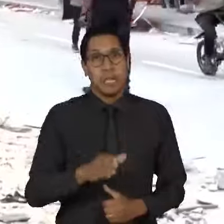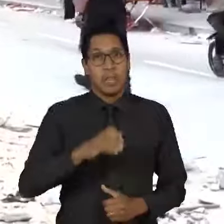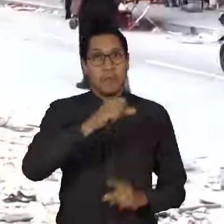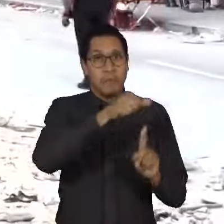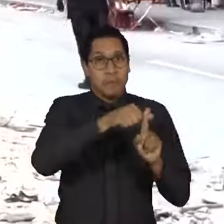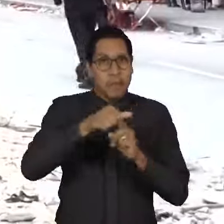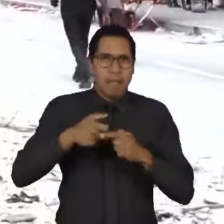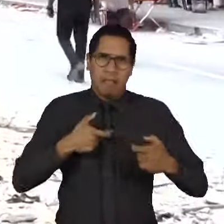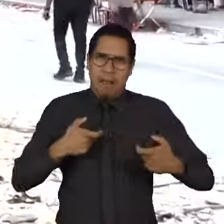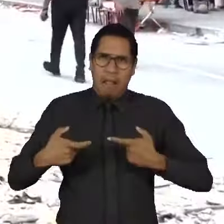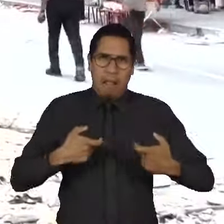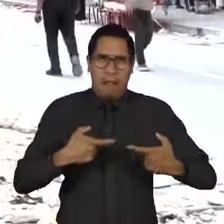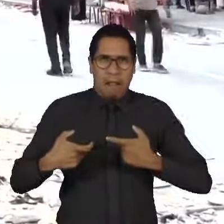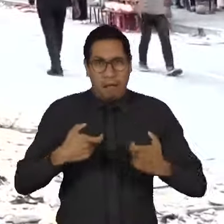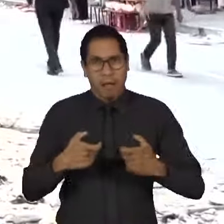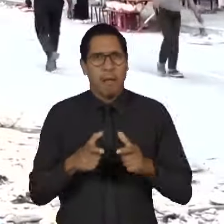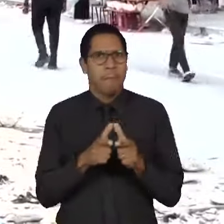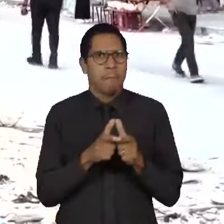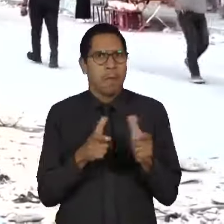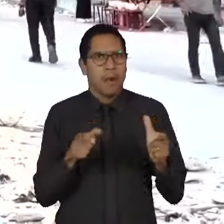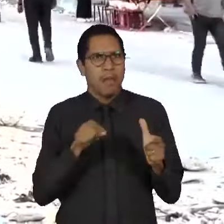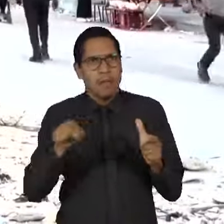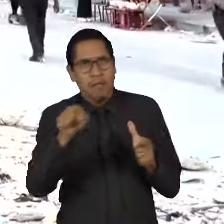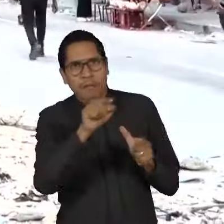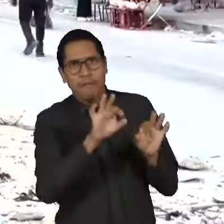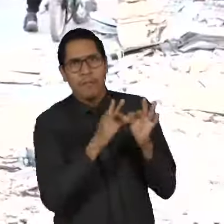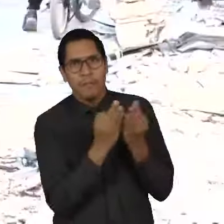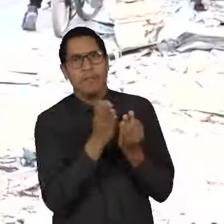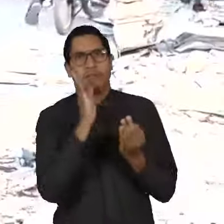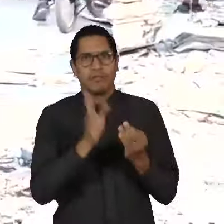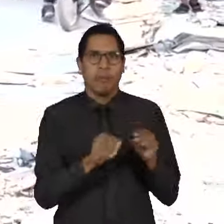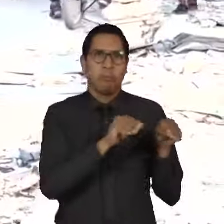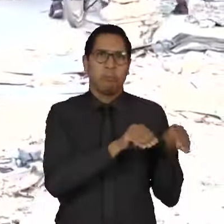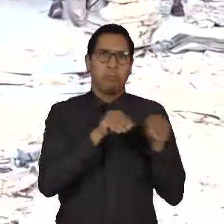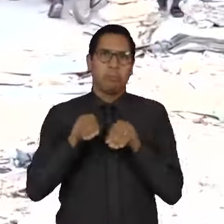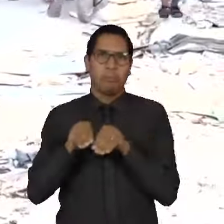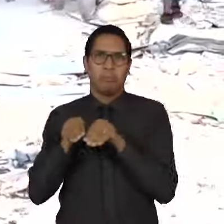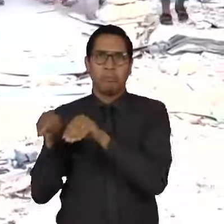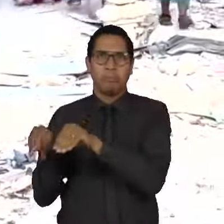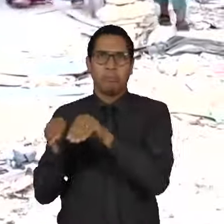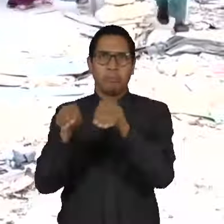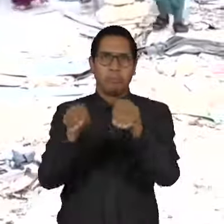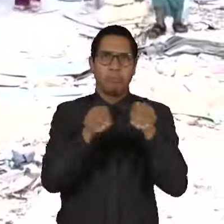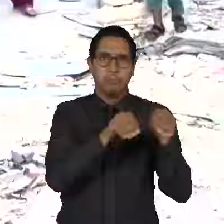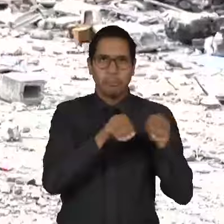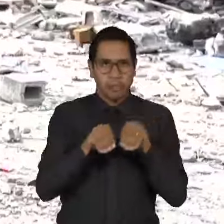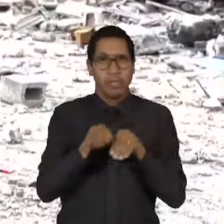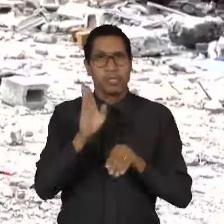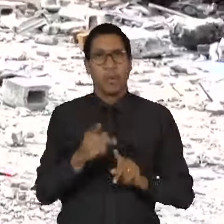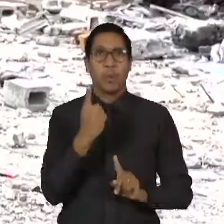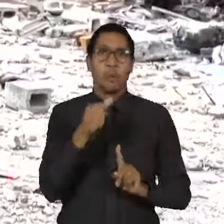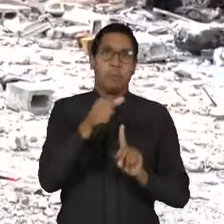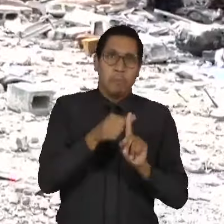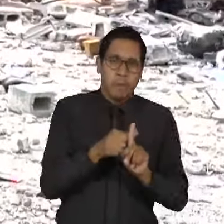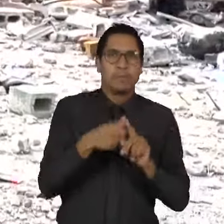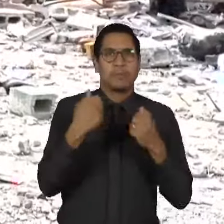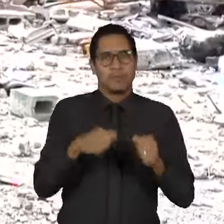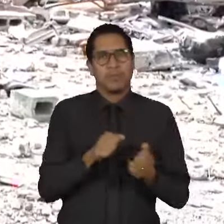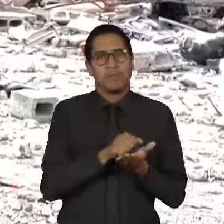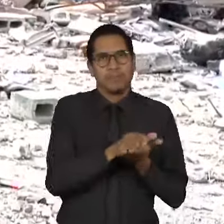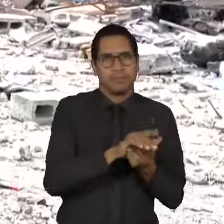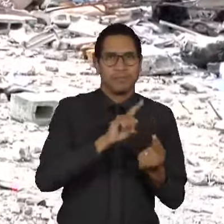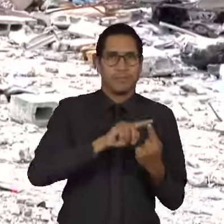maioria das famílias já se deslocou diversas vezes há pouco mais de um mês eles foram expulsos de